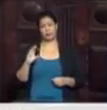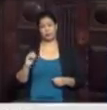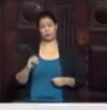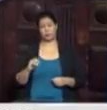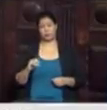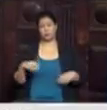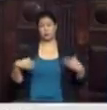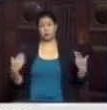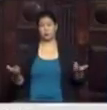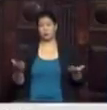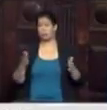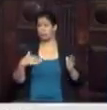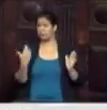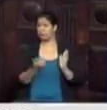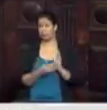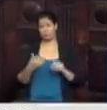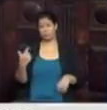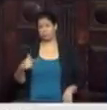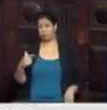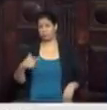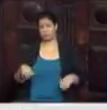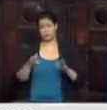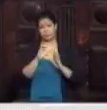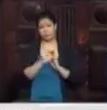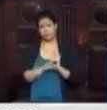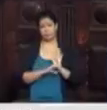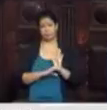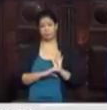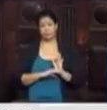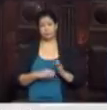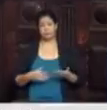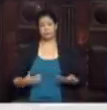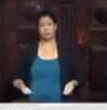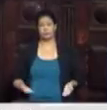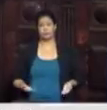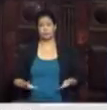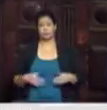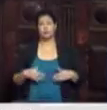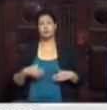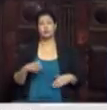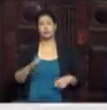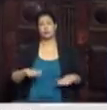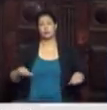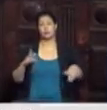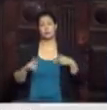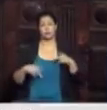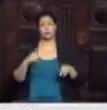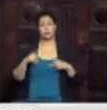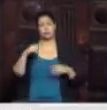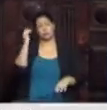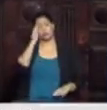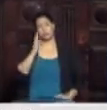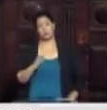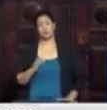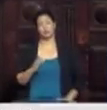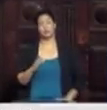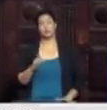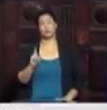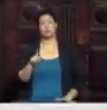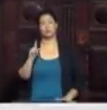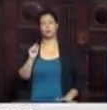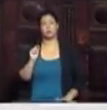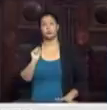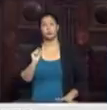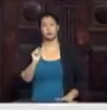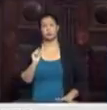tinha proteção constitucional. E aí, o povo brasileiro elege o senhor Fernando Henrique Cardoso,